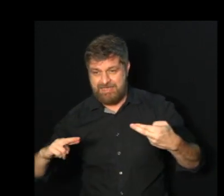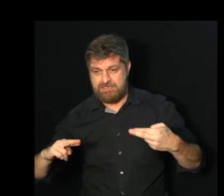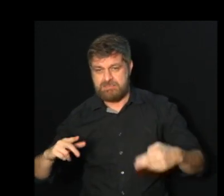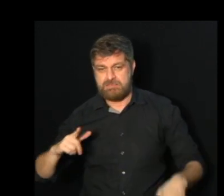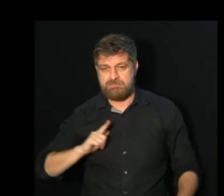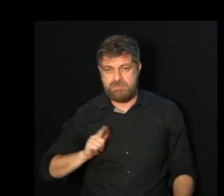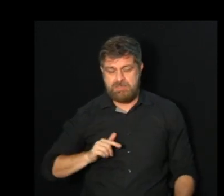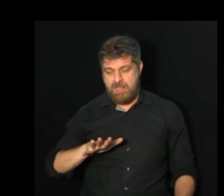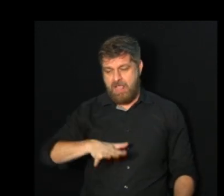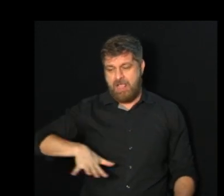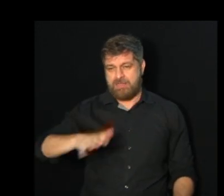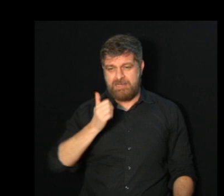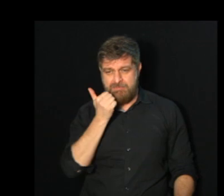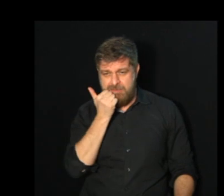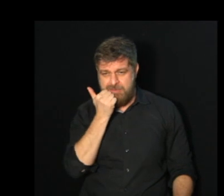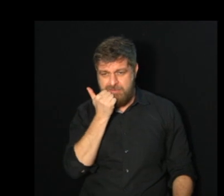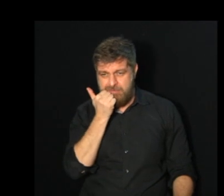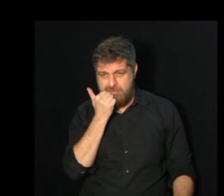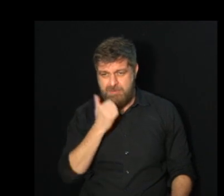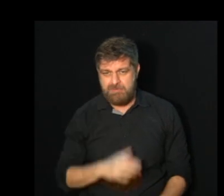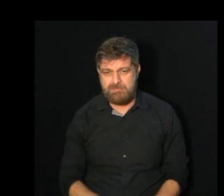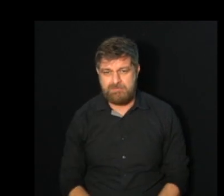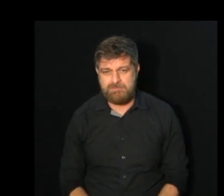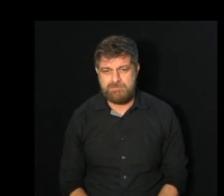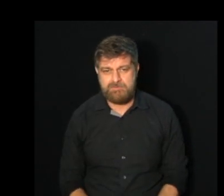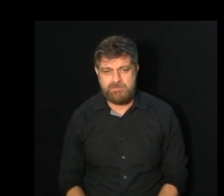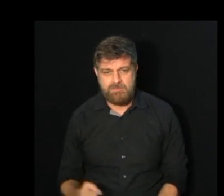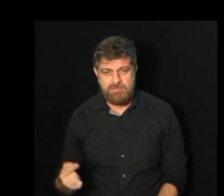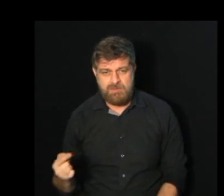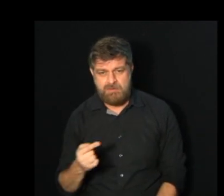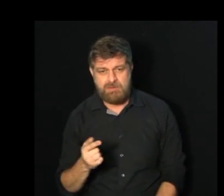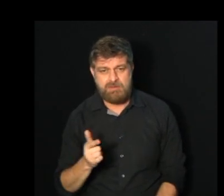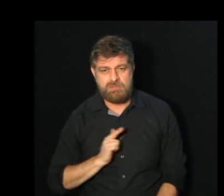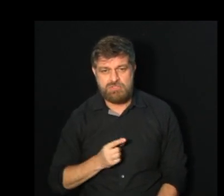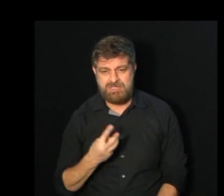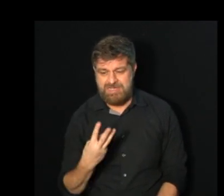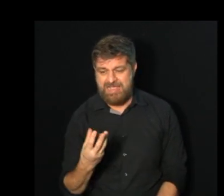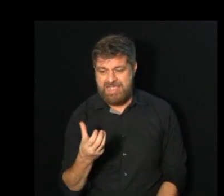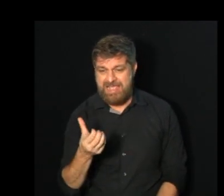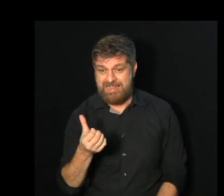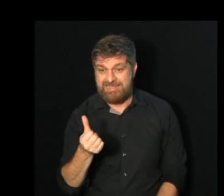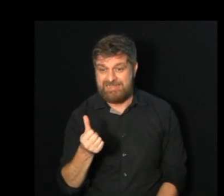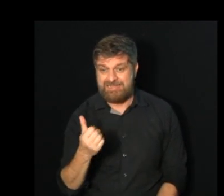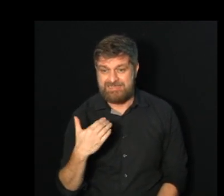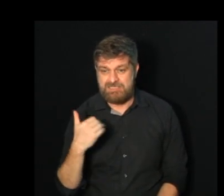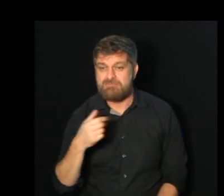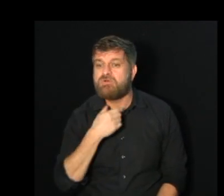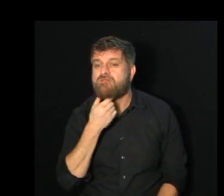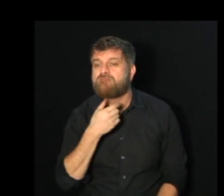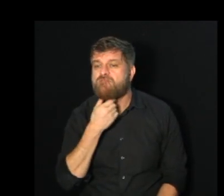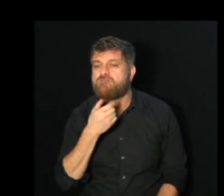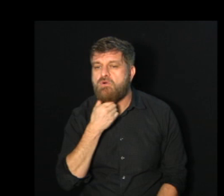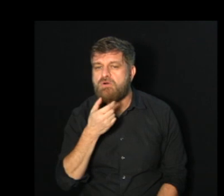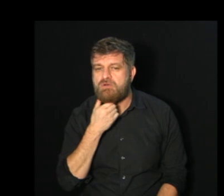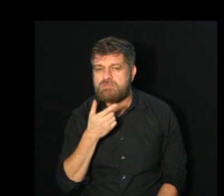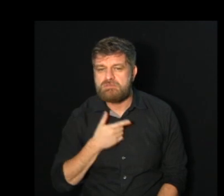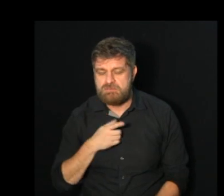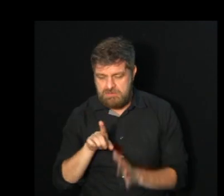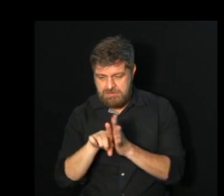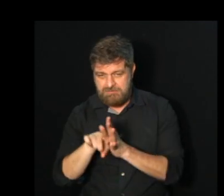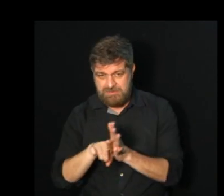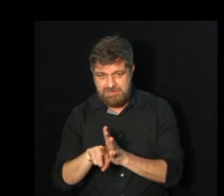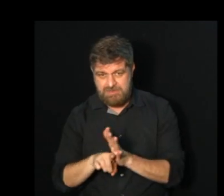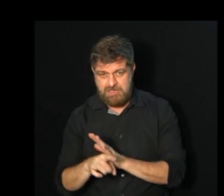para o radioamador dentro da casa dele, né? Naquele momento haviam 36 chamadas de voz e